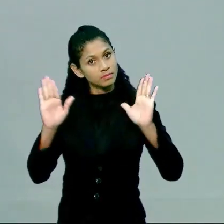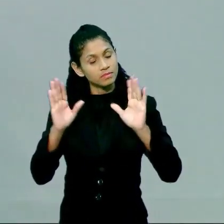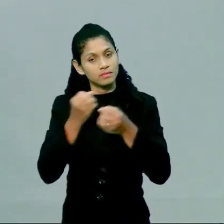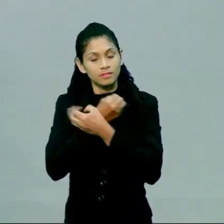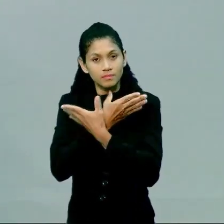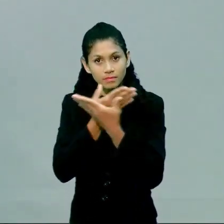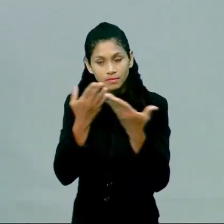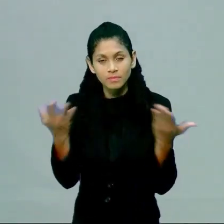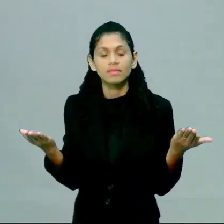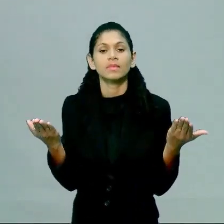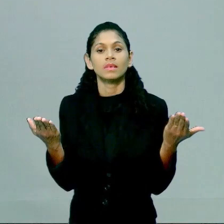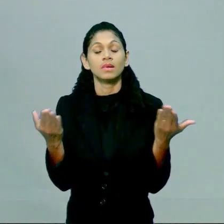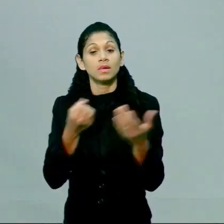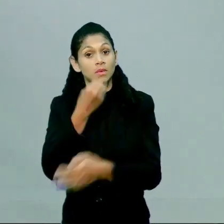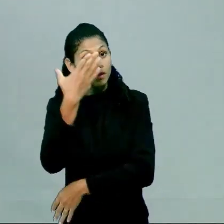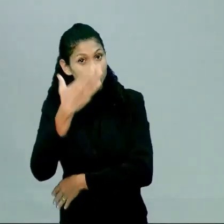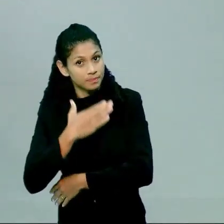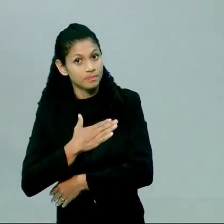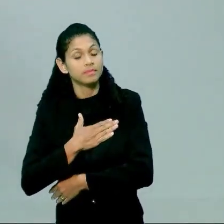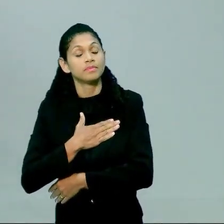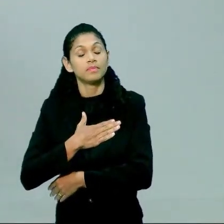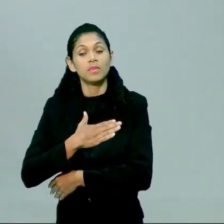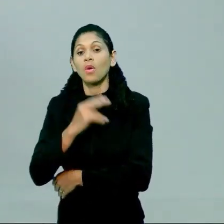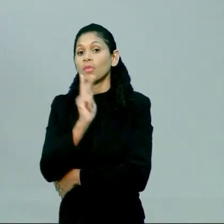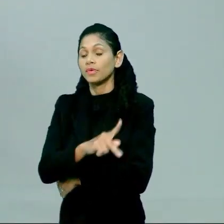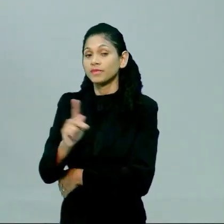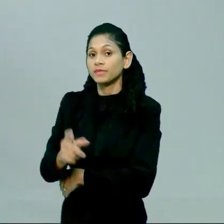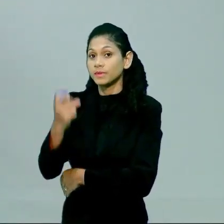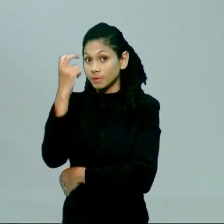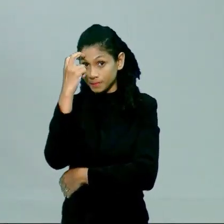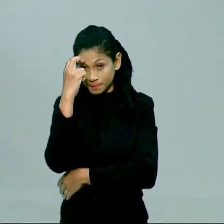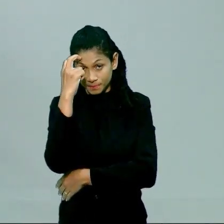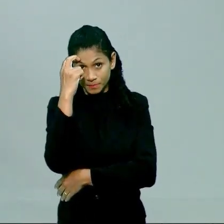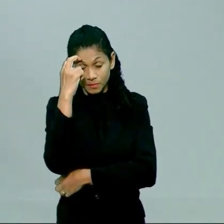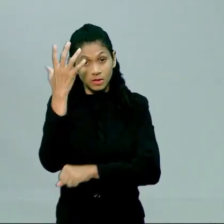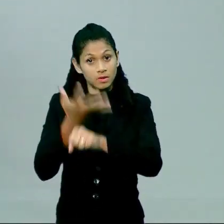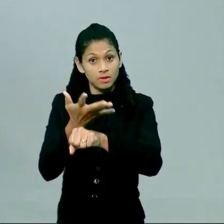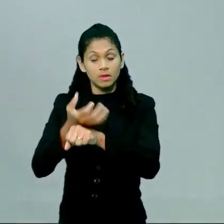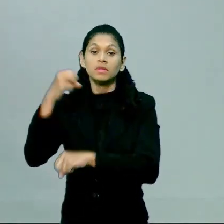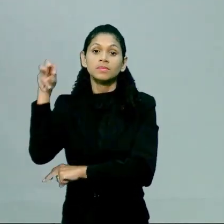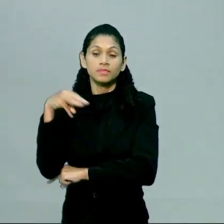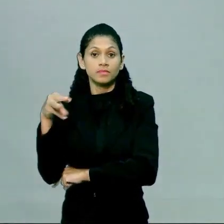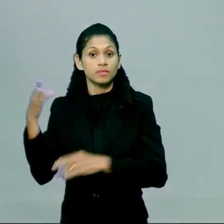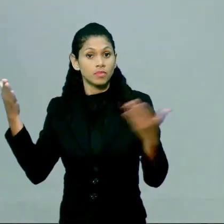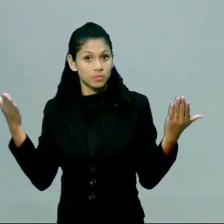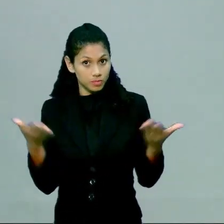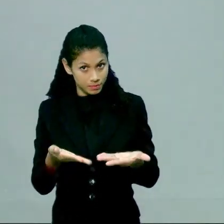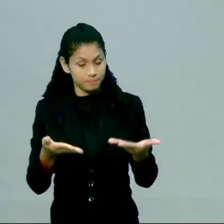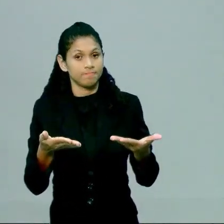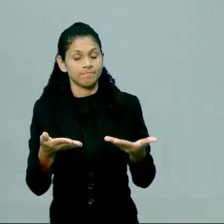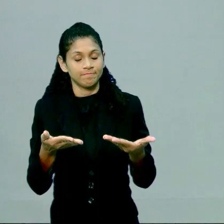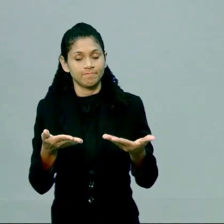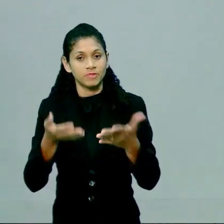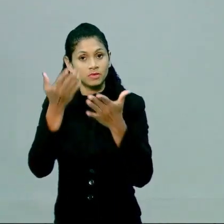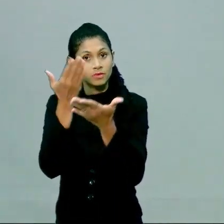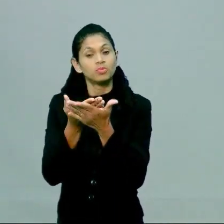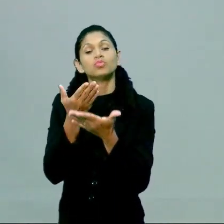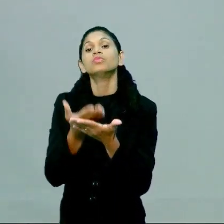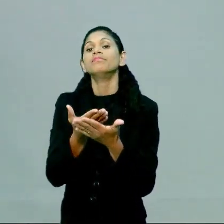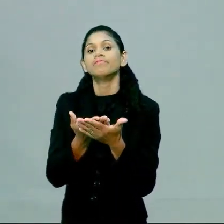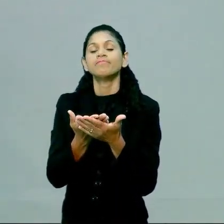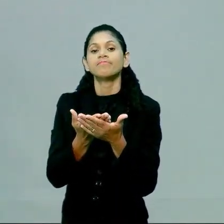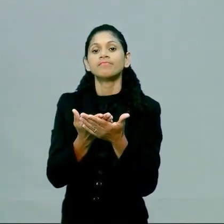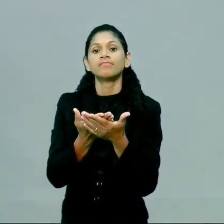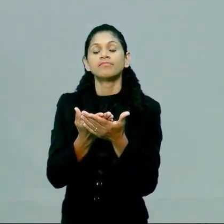Olá, tudo bem com vocês? Tudo bem comigo? Eu sou o professor Carlos, professor de matemática. E hoje a gente vai trabalhar